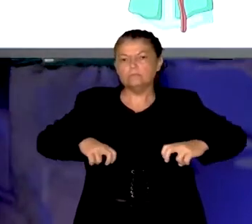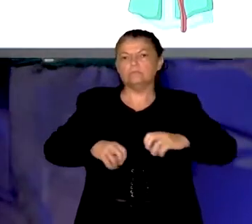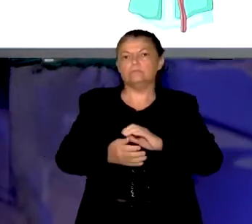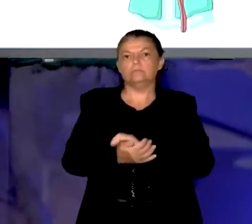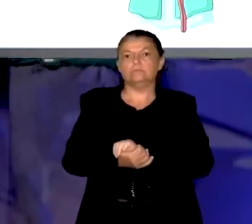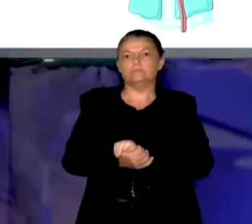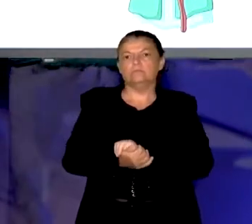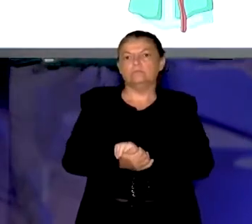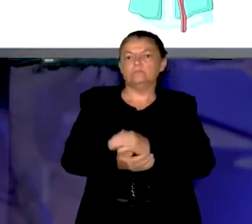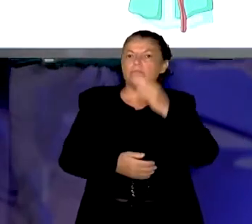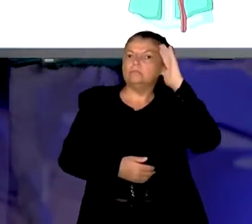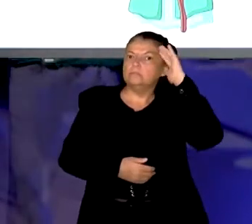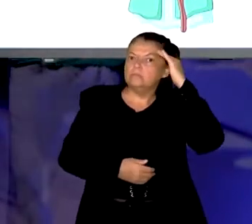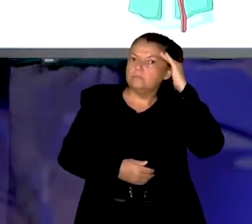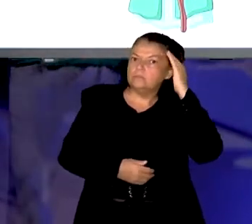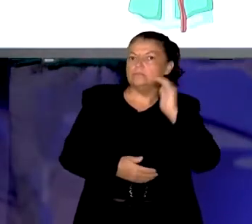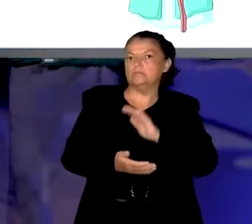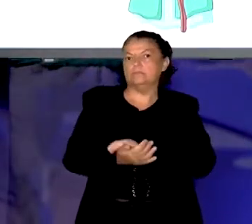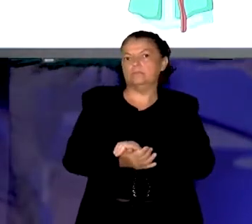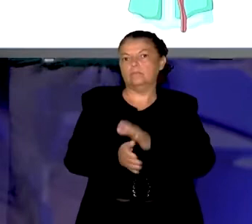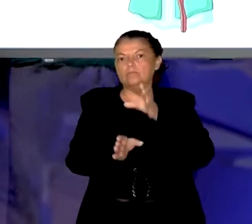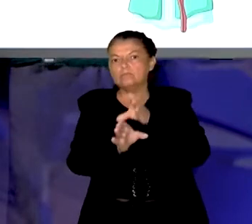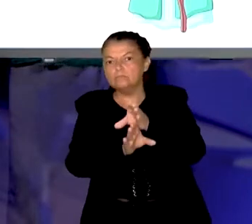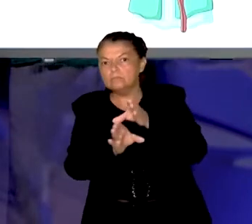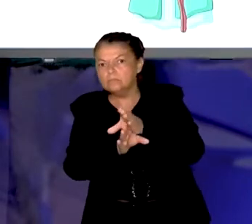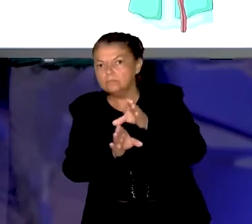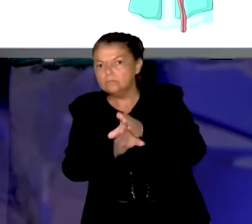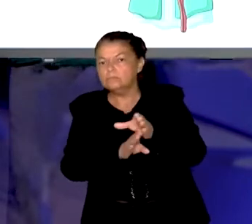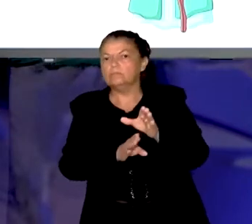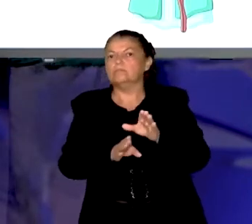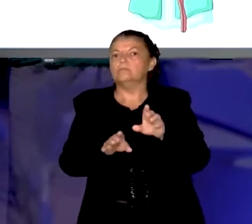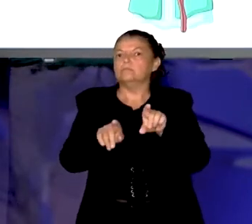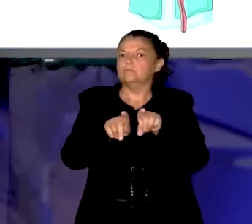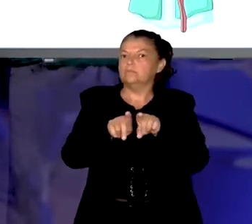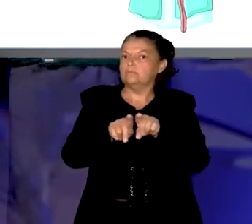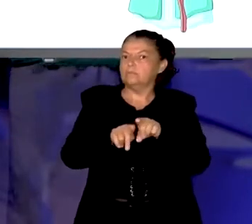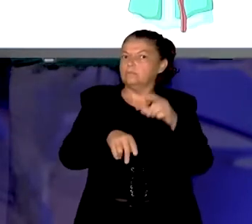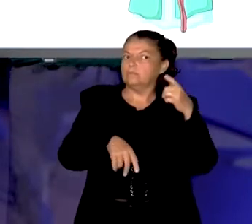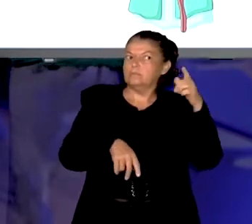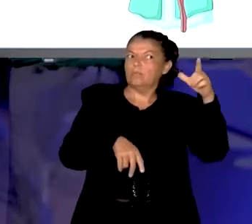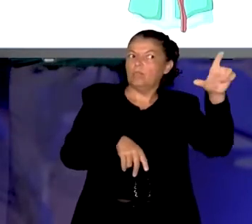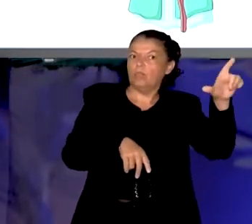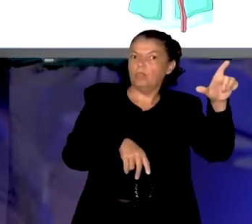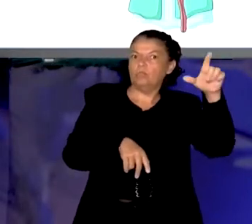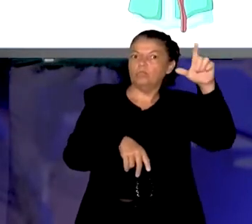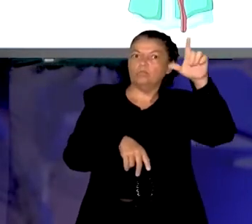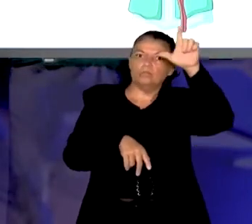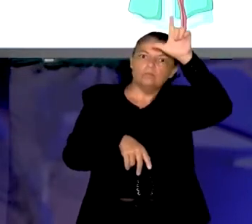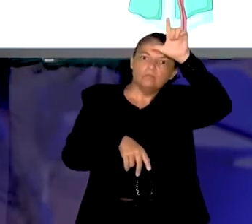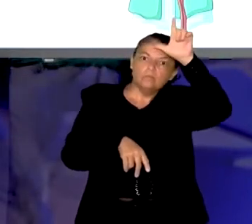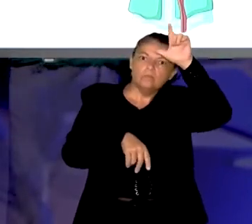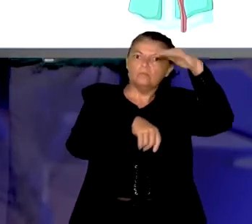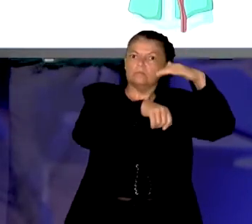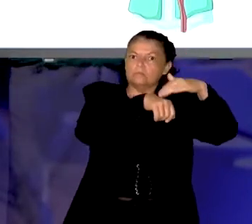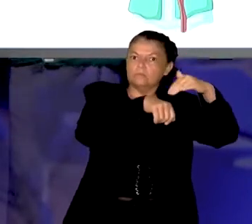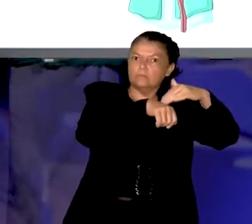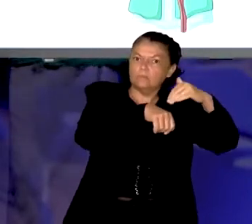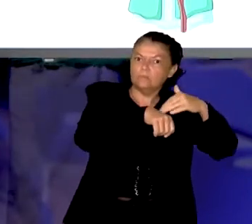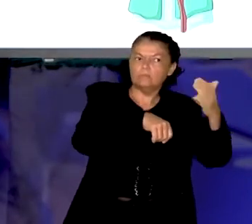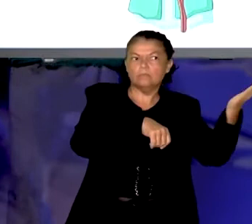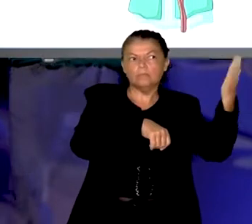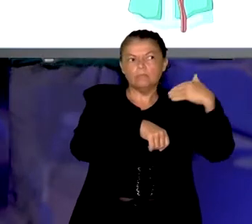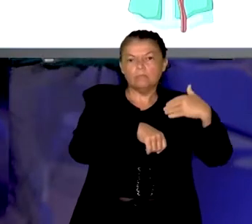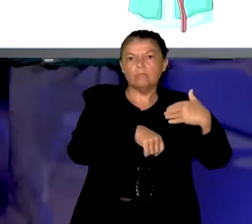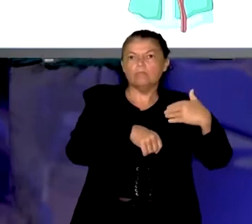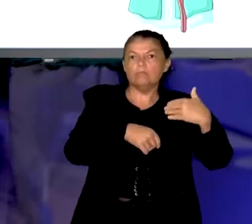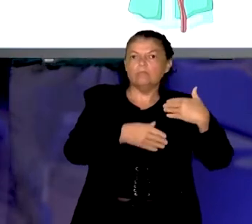turma está sentindo de bom ou não e tenta levar para outros líderes para pensar numa solução? Olha só,